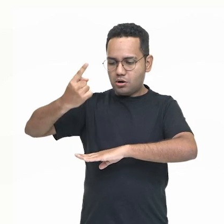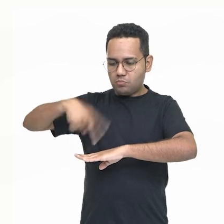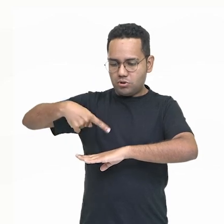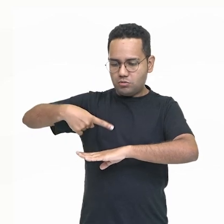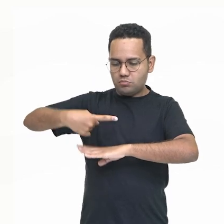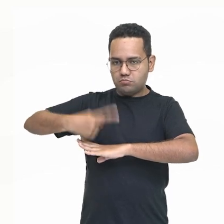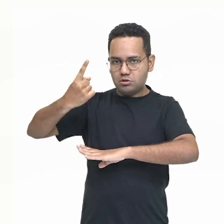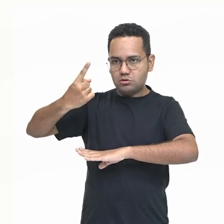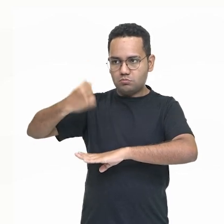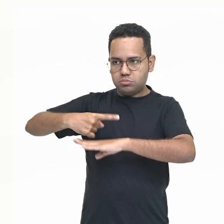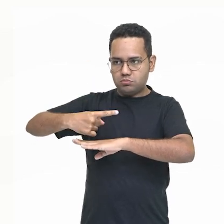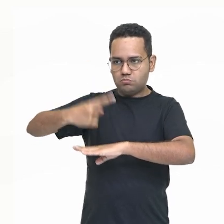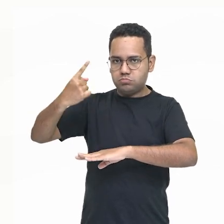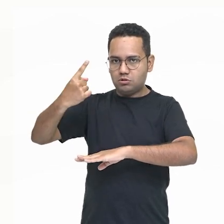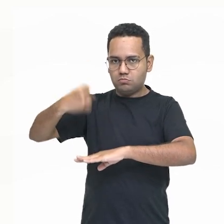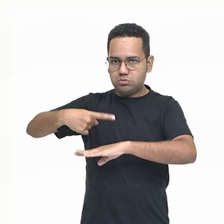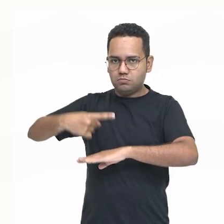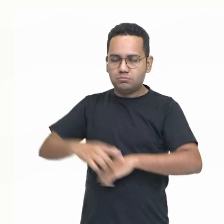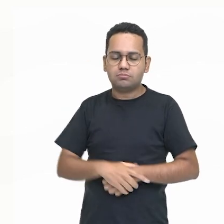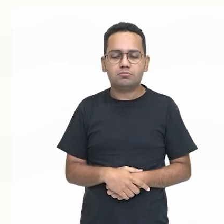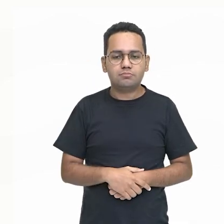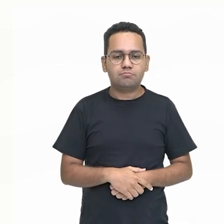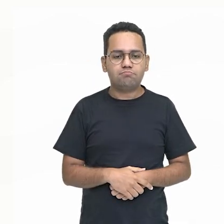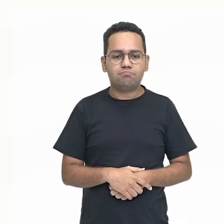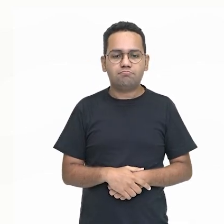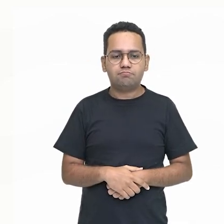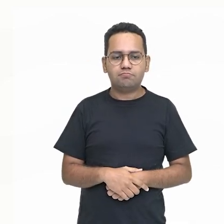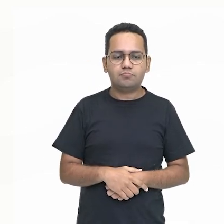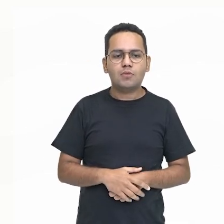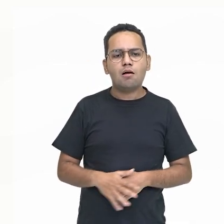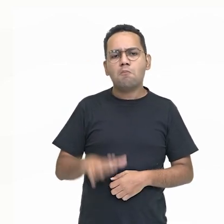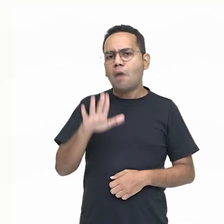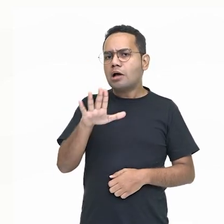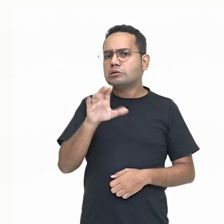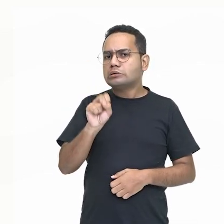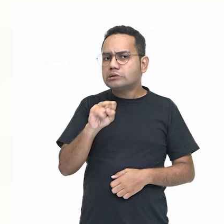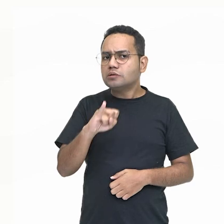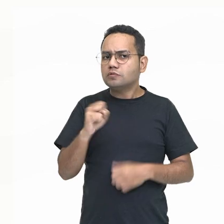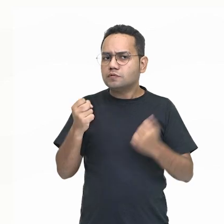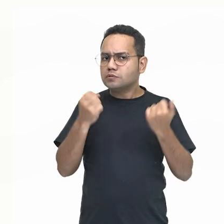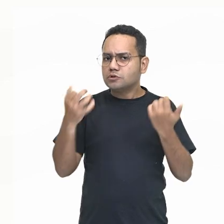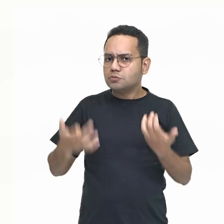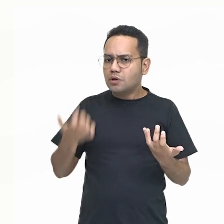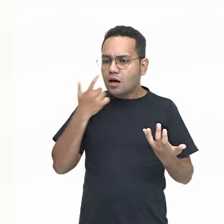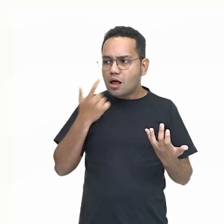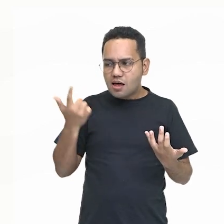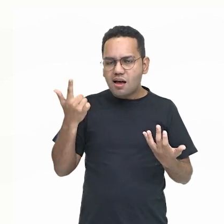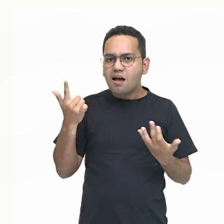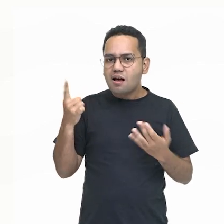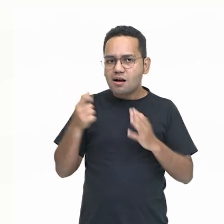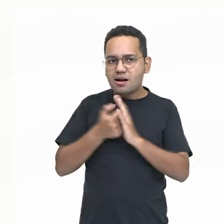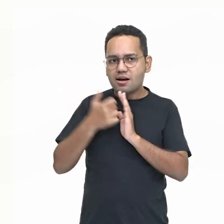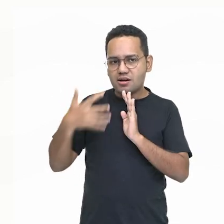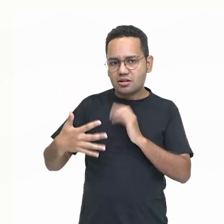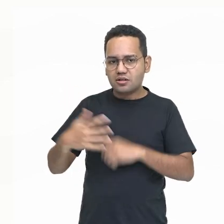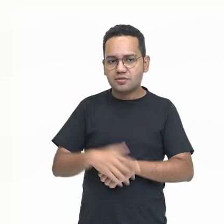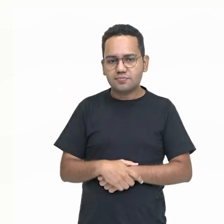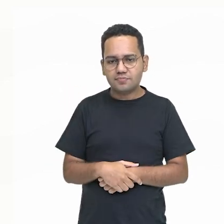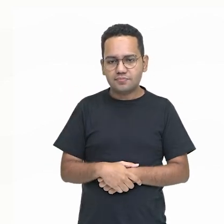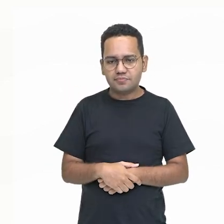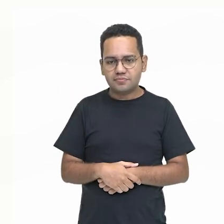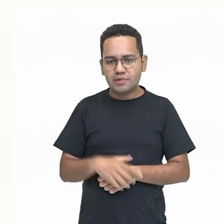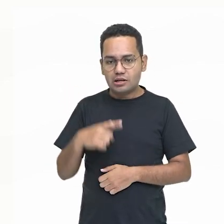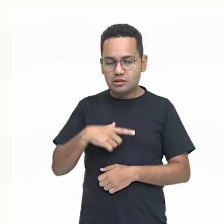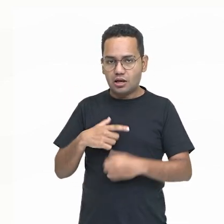fios. Toda vez que falarmos do componentes de um circuito elétrico, eu tenho fios